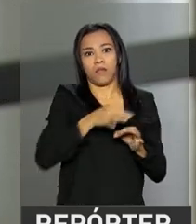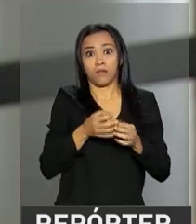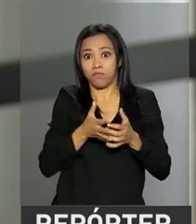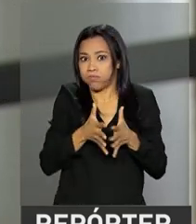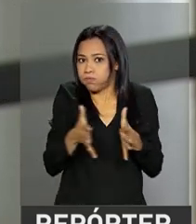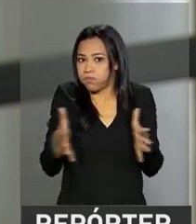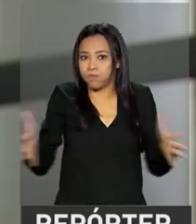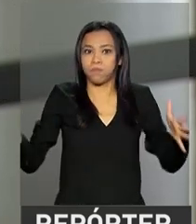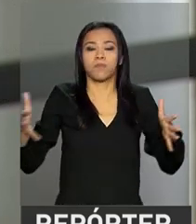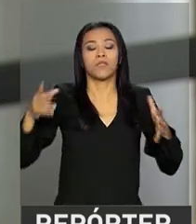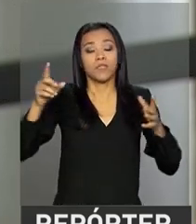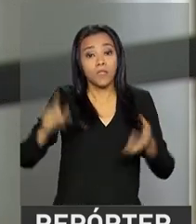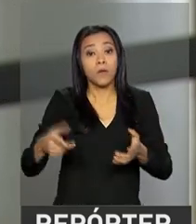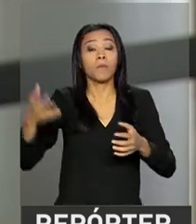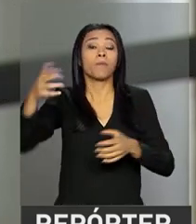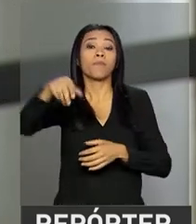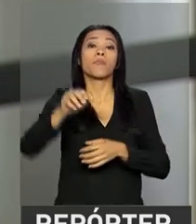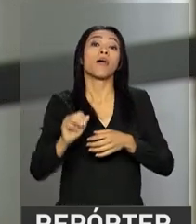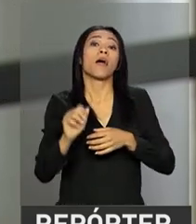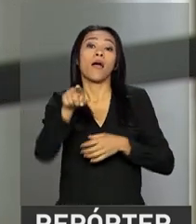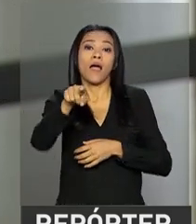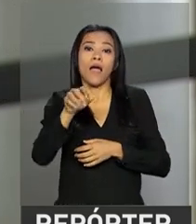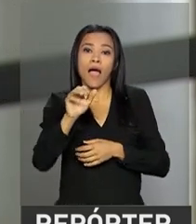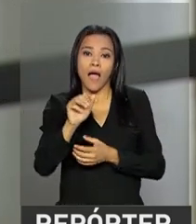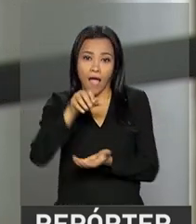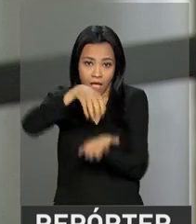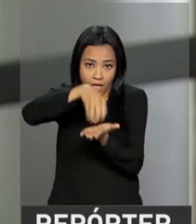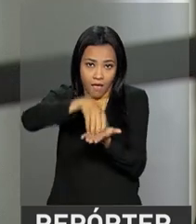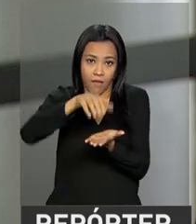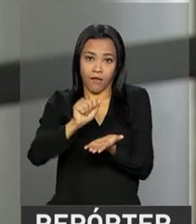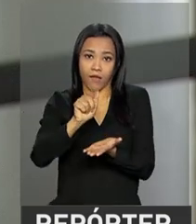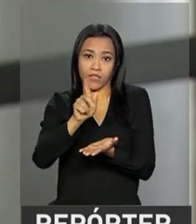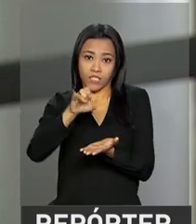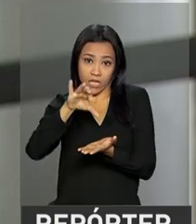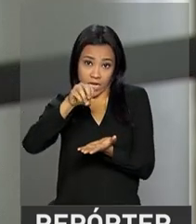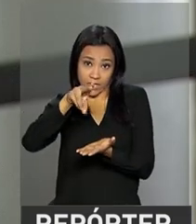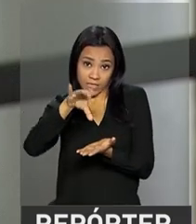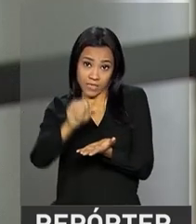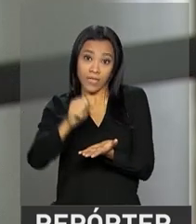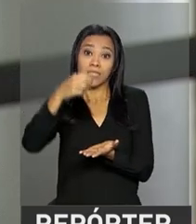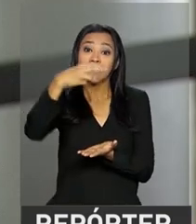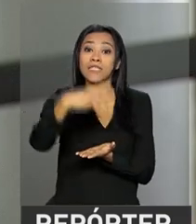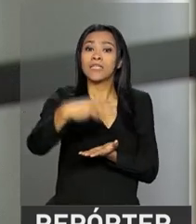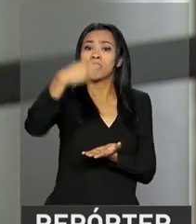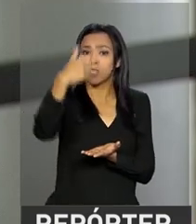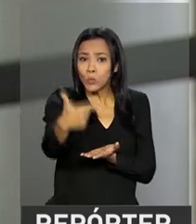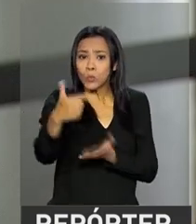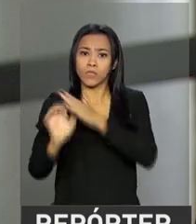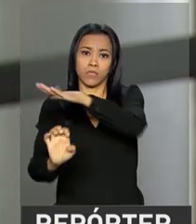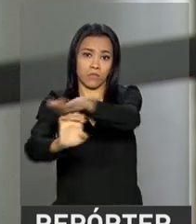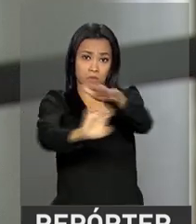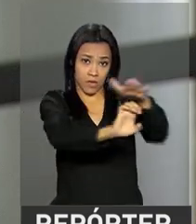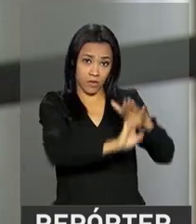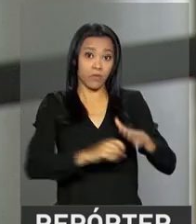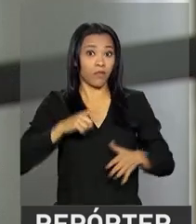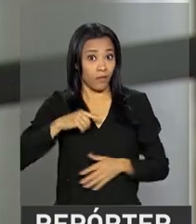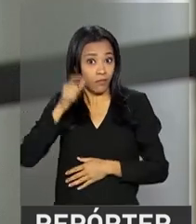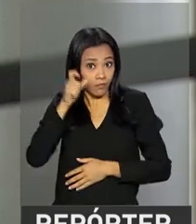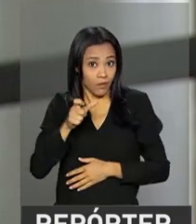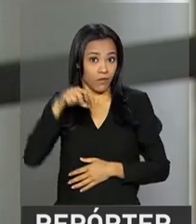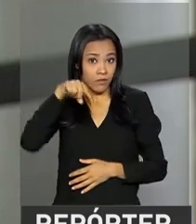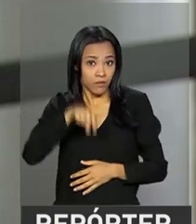agência nacional de petróleo e gás informa que 32 empresas estão inscritas para participar desse leilão